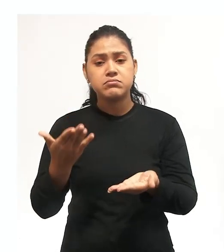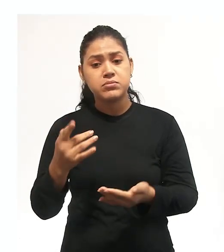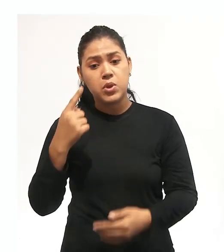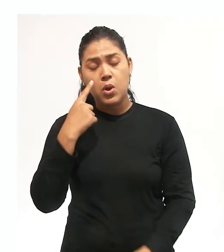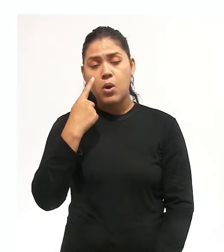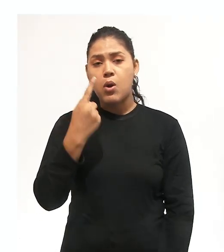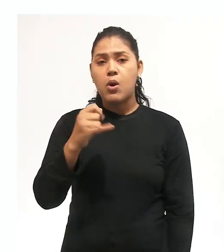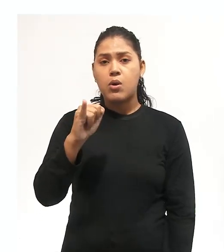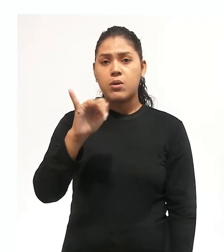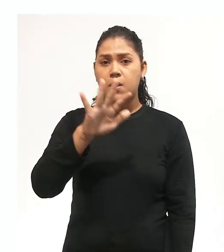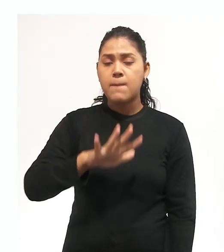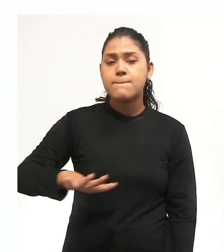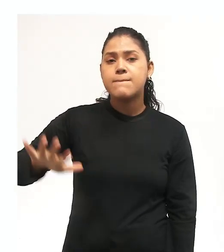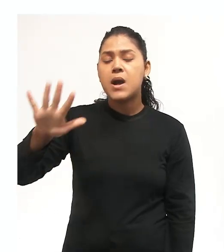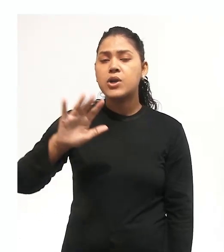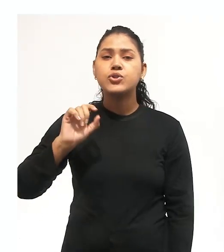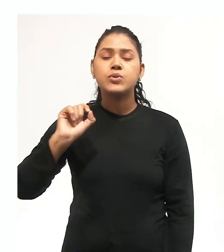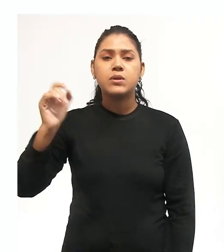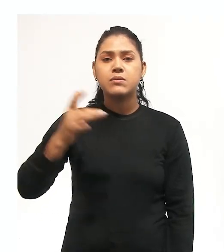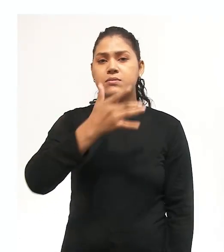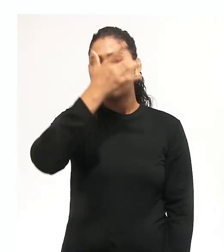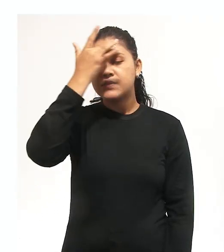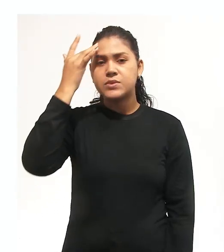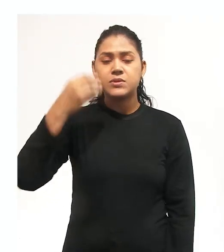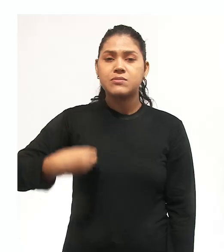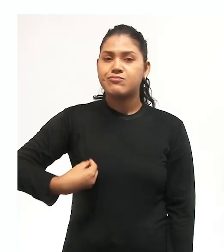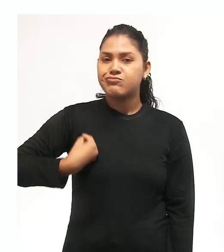uma imagem que representa muito quem